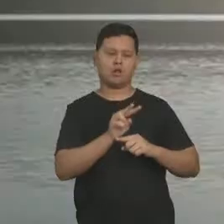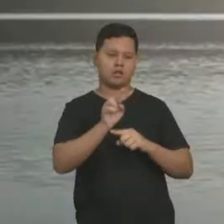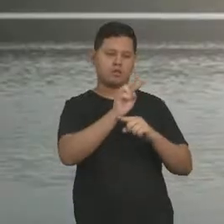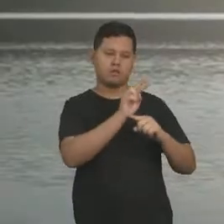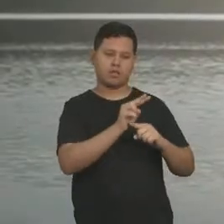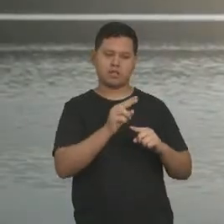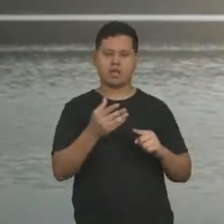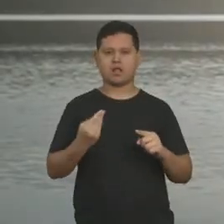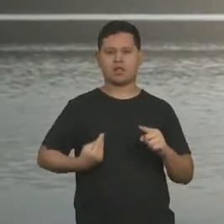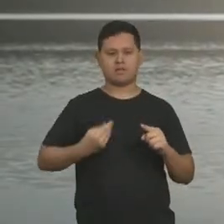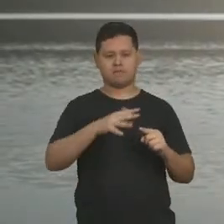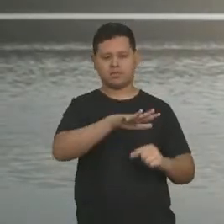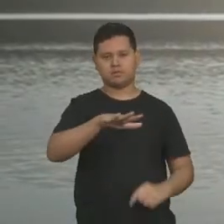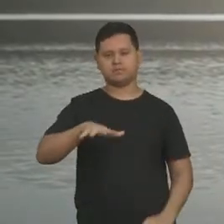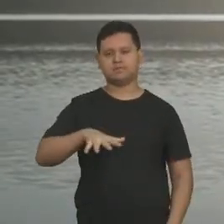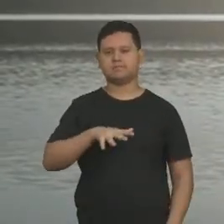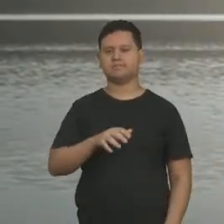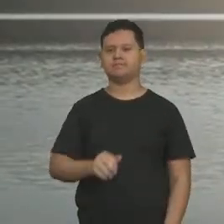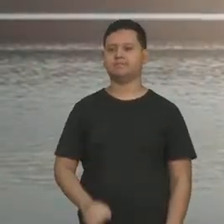común.